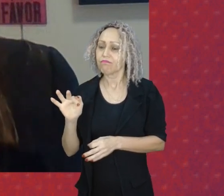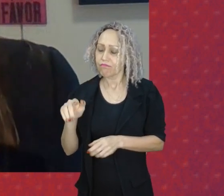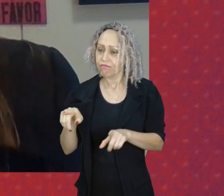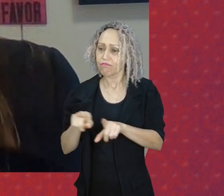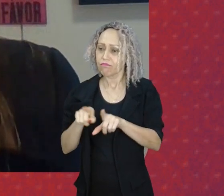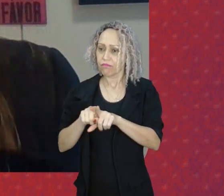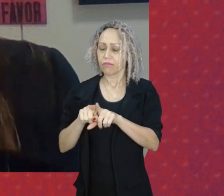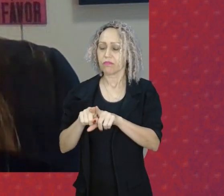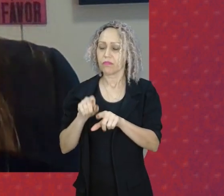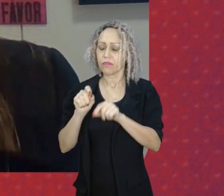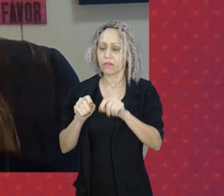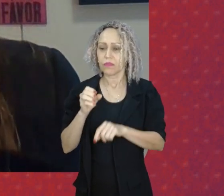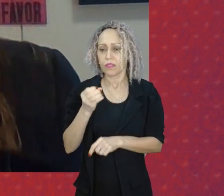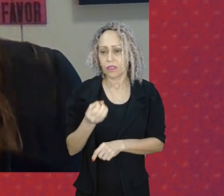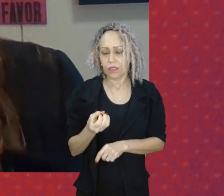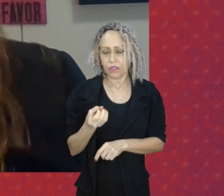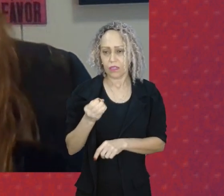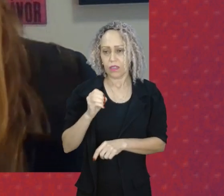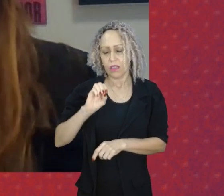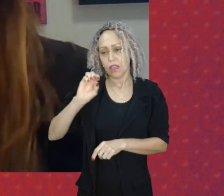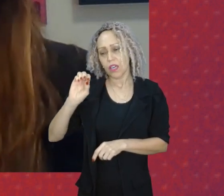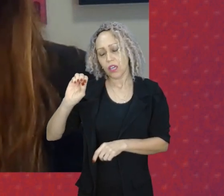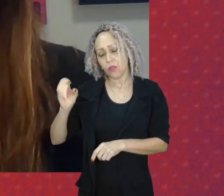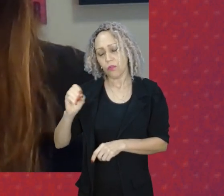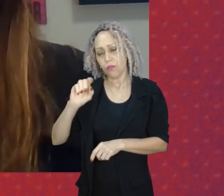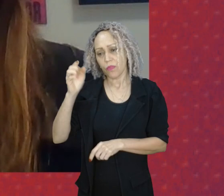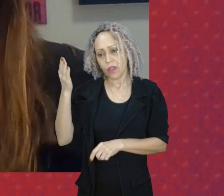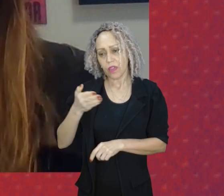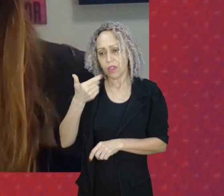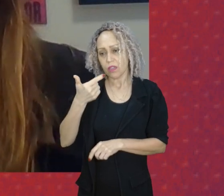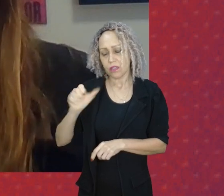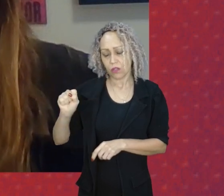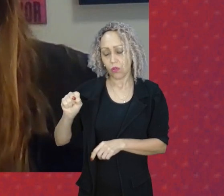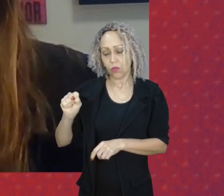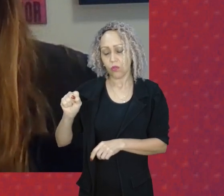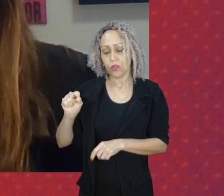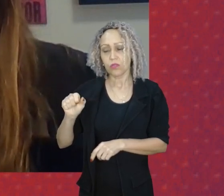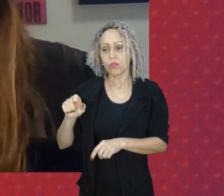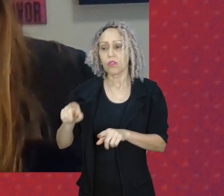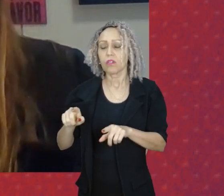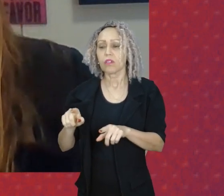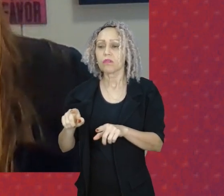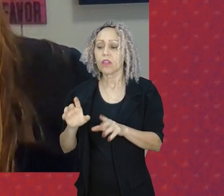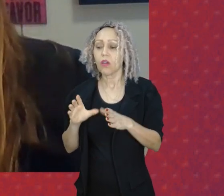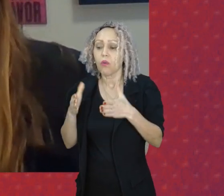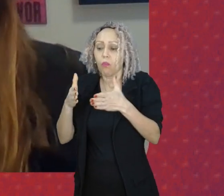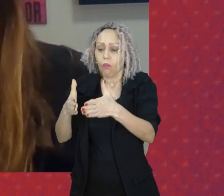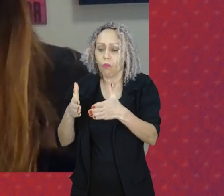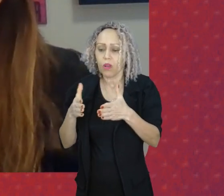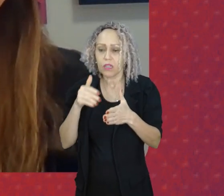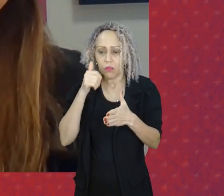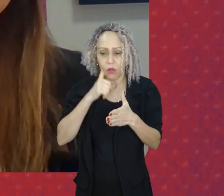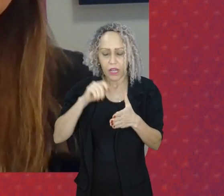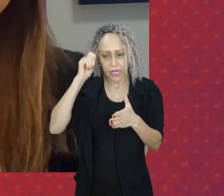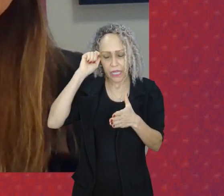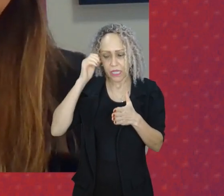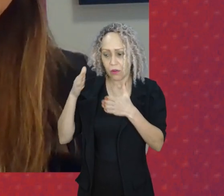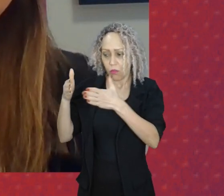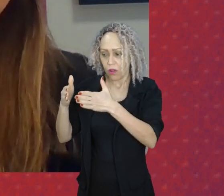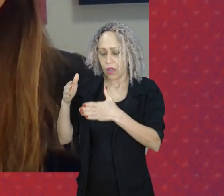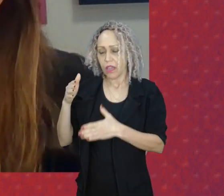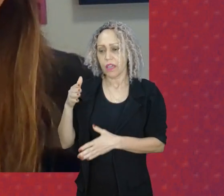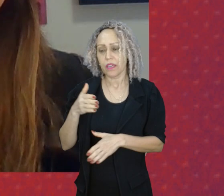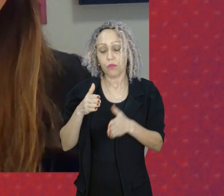consulta 06000252 de 18, devem ser repartidos entre mulheres negras e brancas na exata proporção das